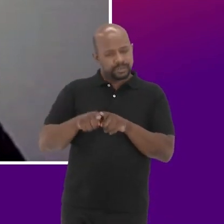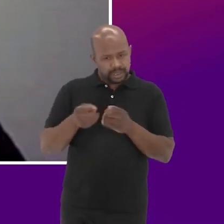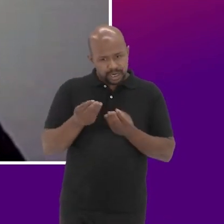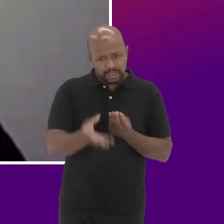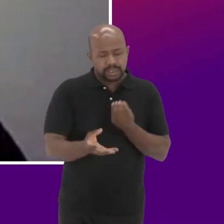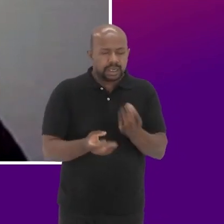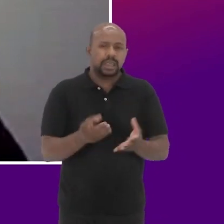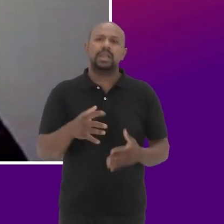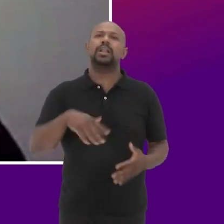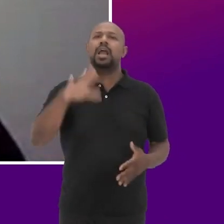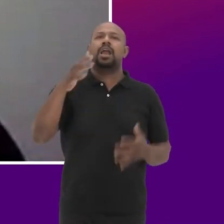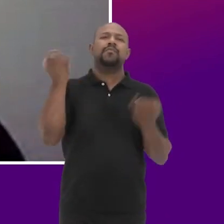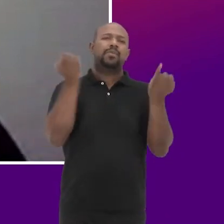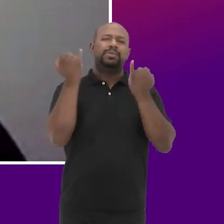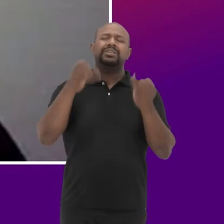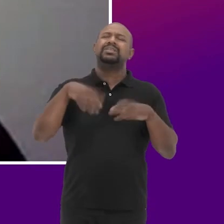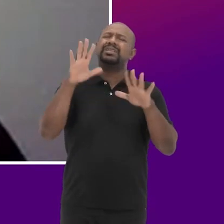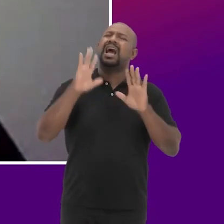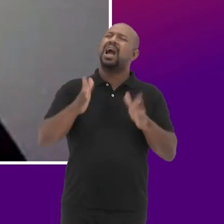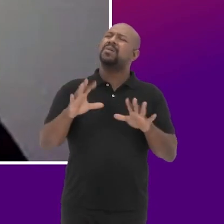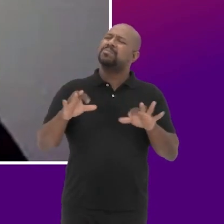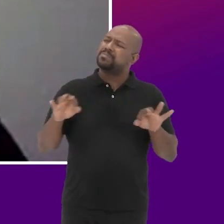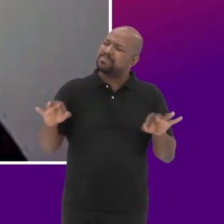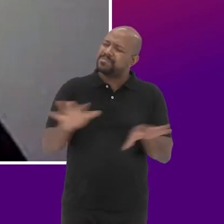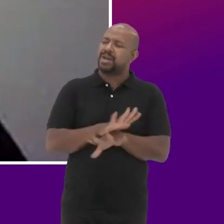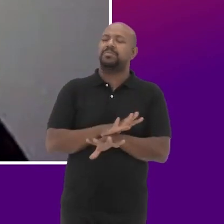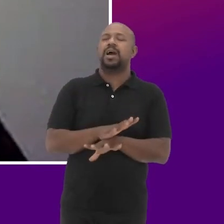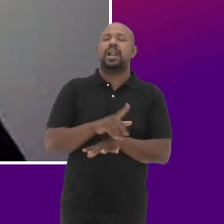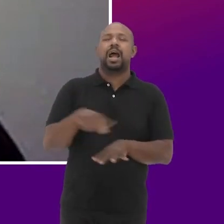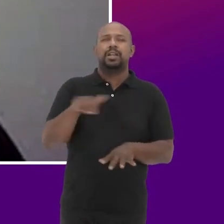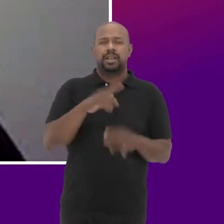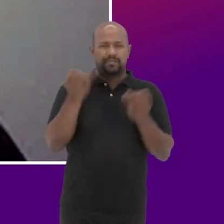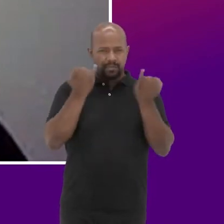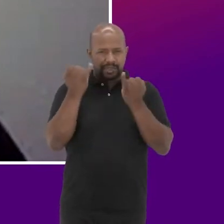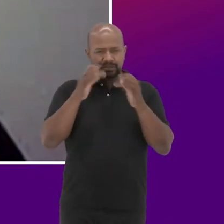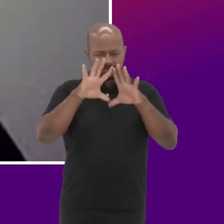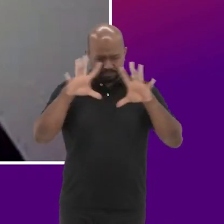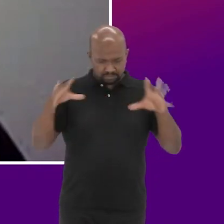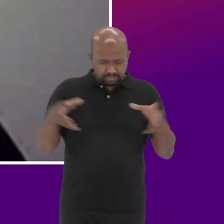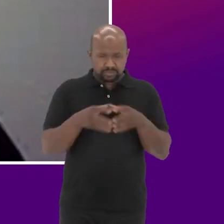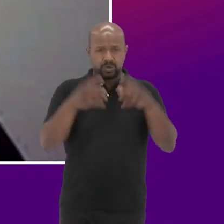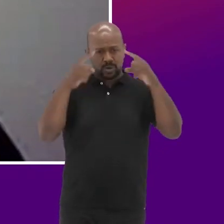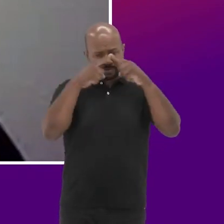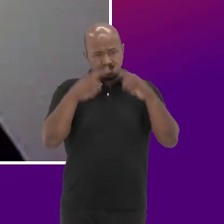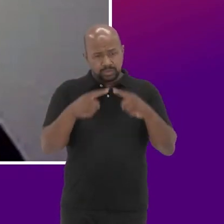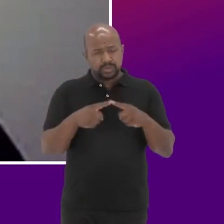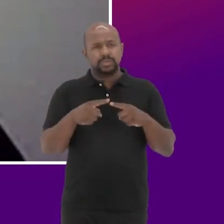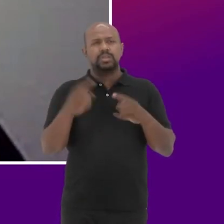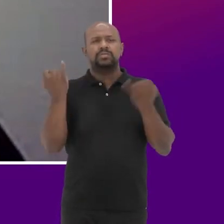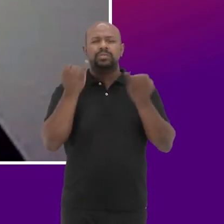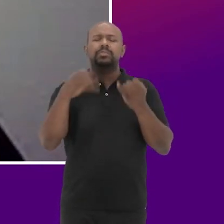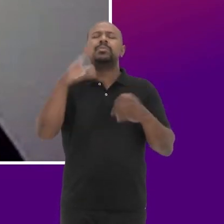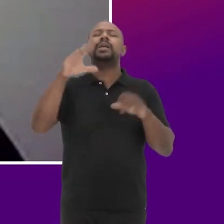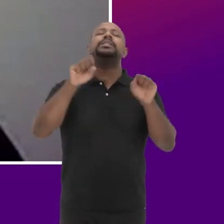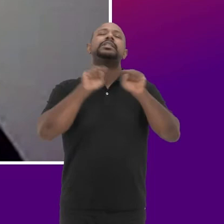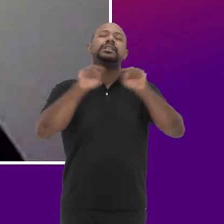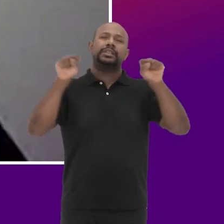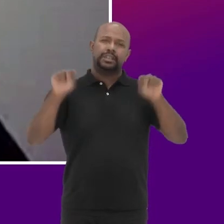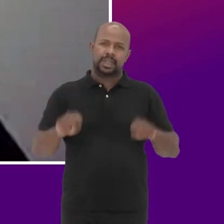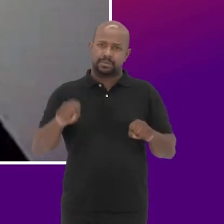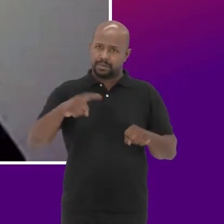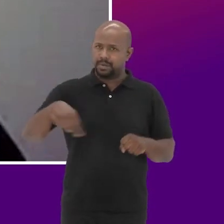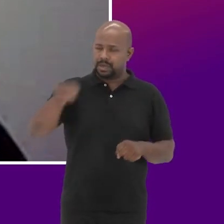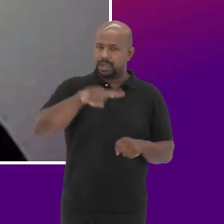está entregando informação já mais preparada, uma informação consolidada, uma visão mais